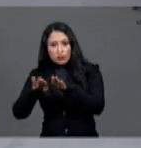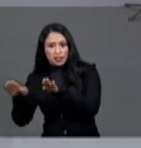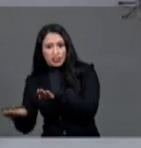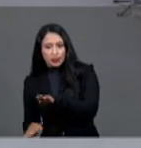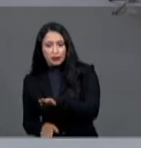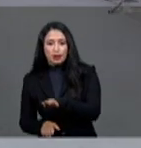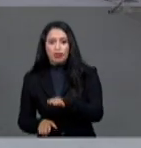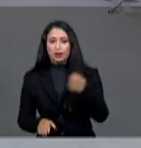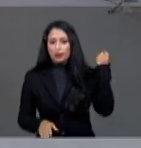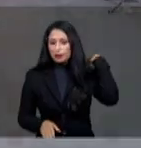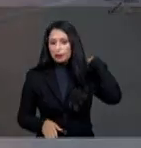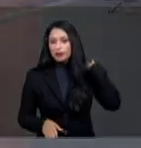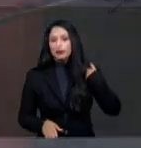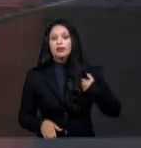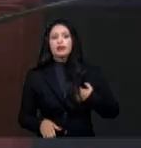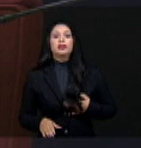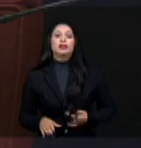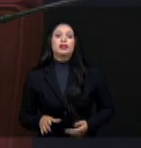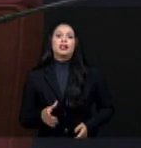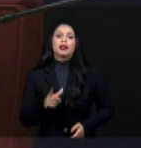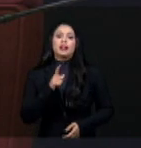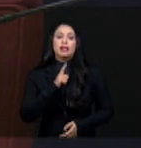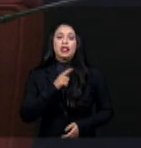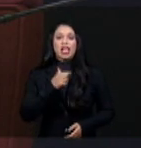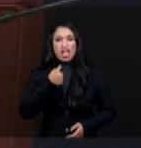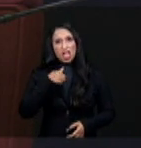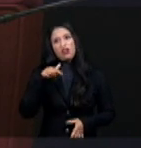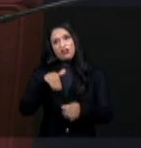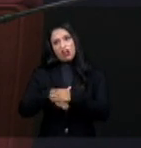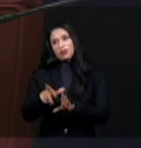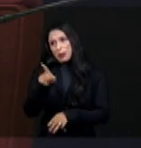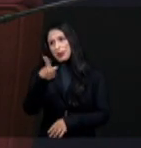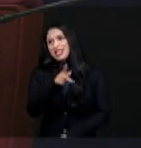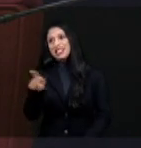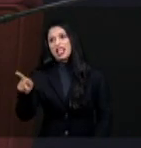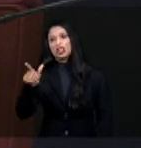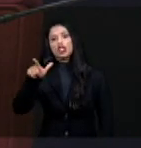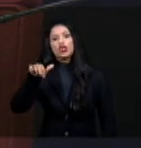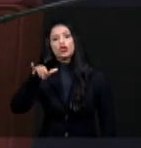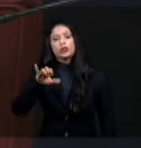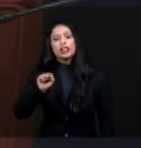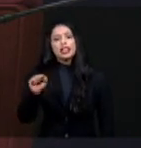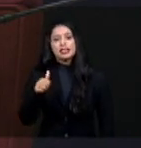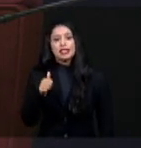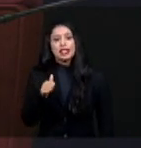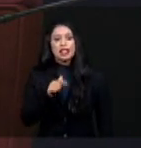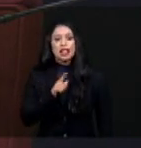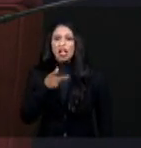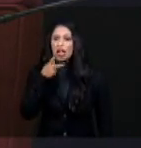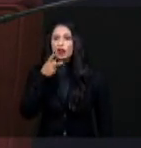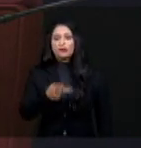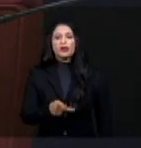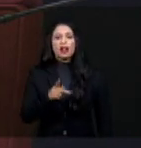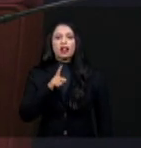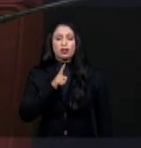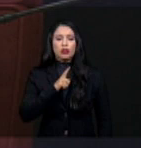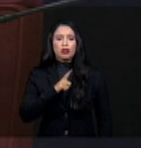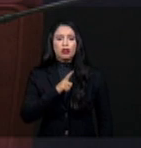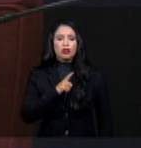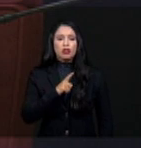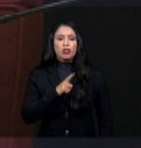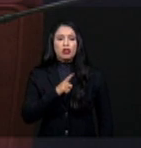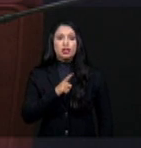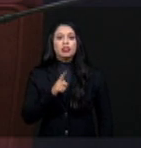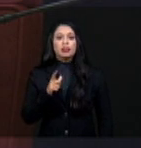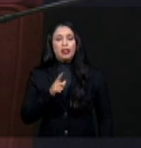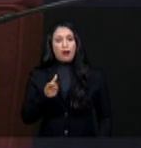vai me permitir eu sei que você não quer ser candidato a presidente da república só quer dizer que ela é a minha candidata tá aí eu fico isso para ela sempre mando semanas a ministra